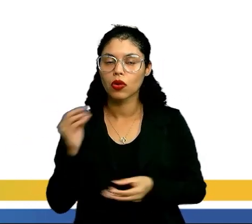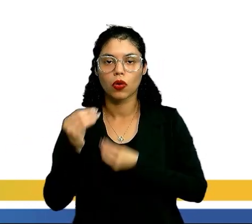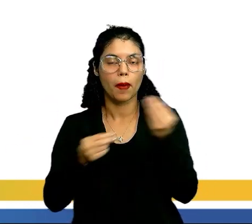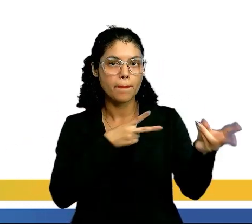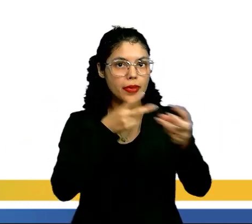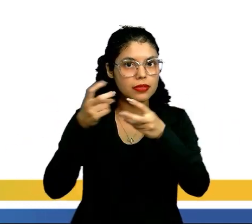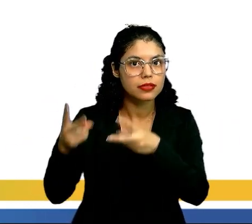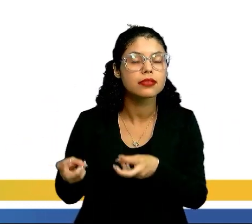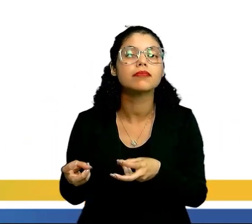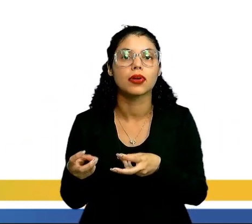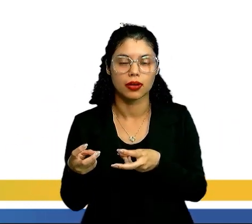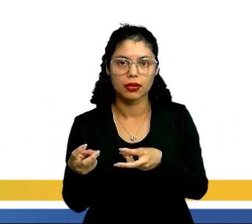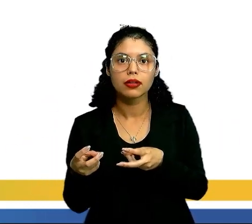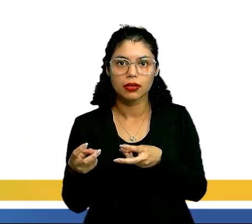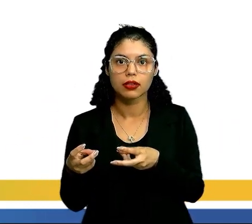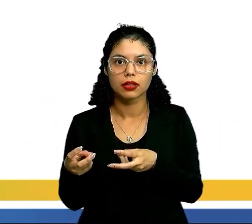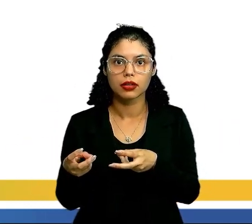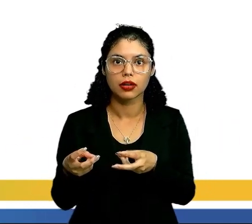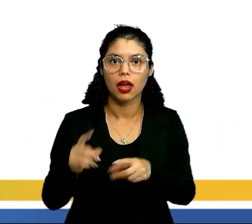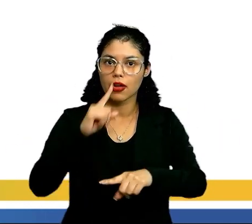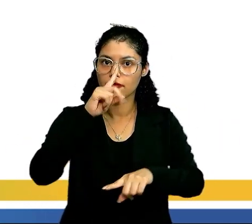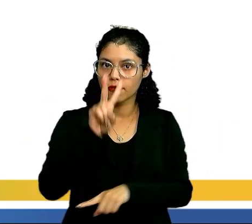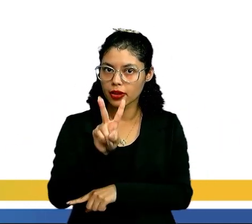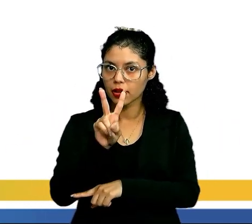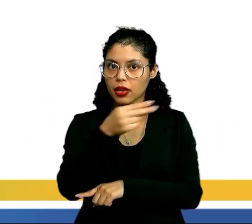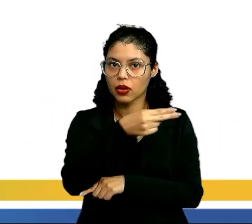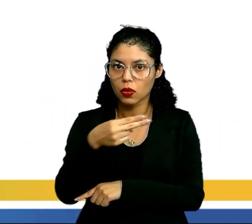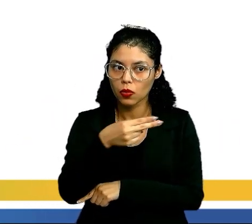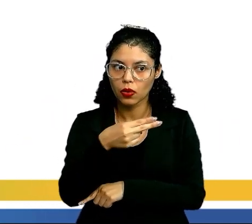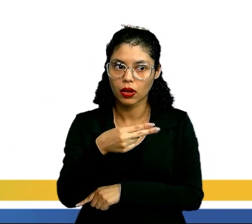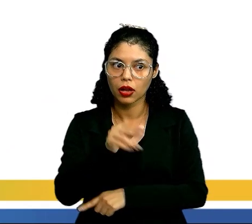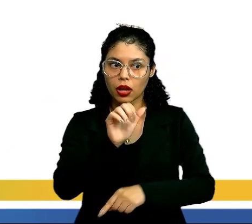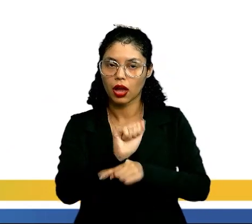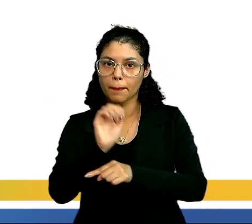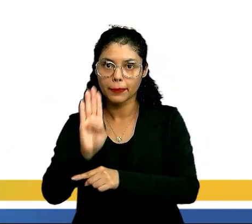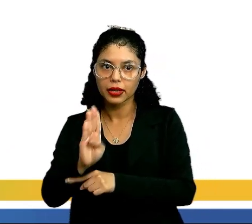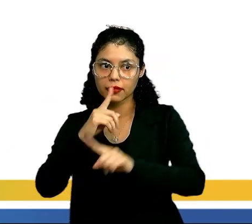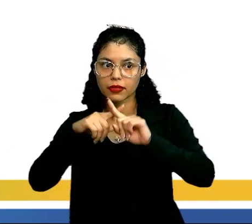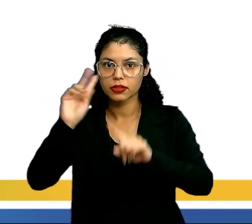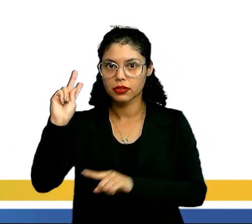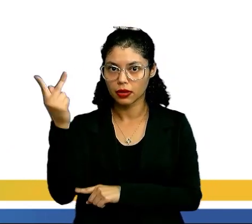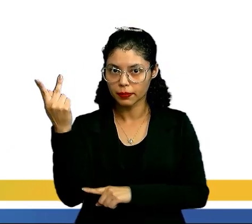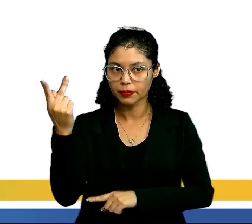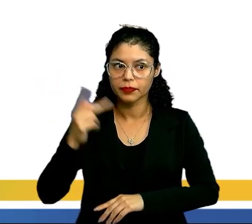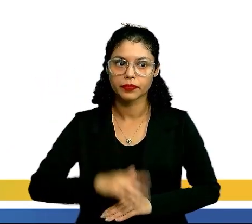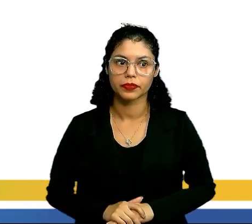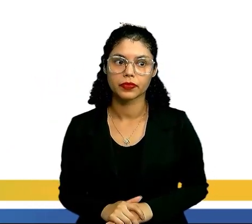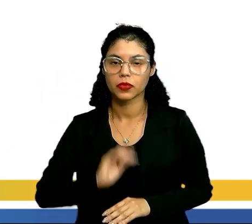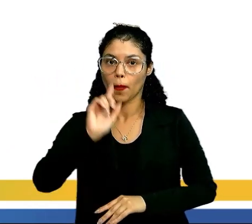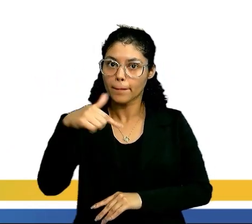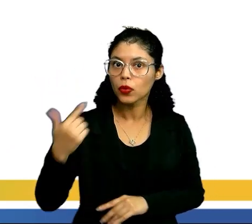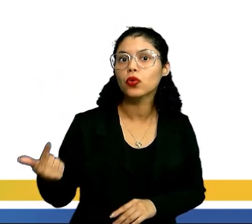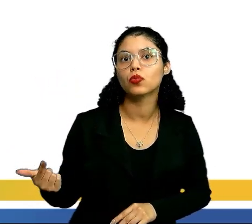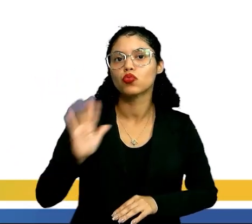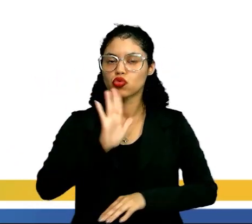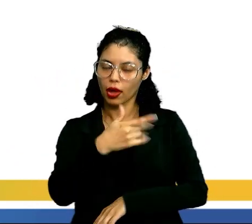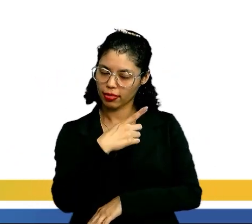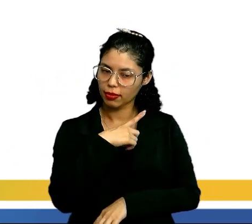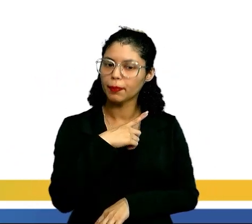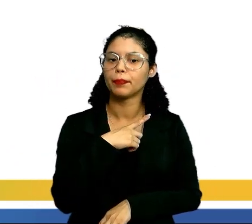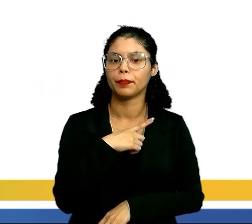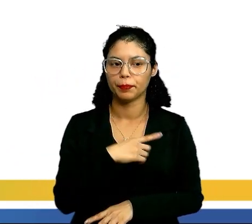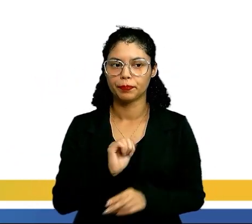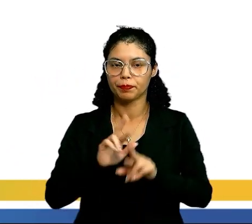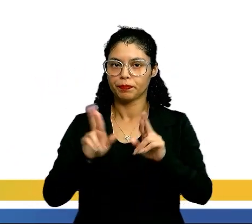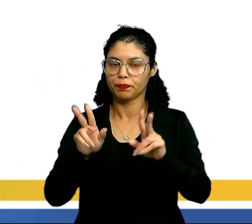observe aí, tá? V é igual a o AB vezes H. O próximo já vamos